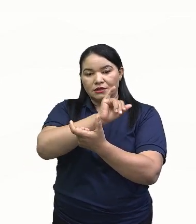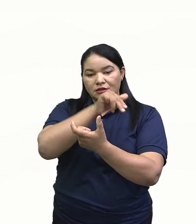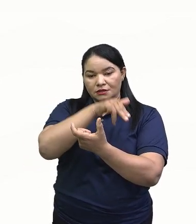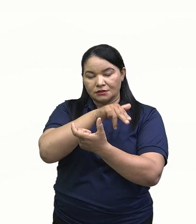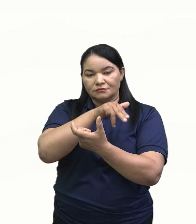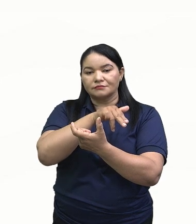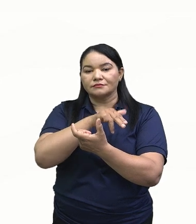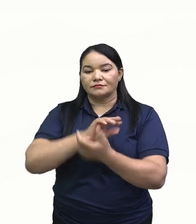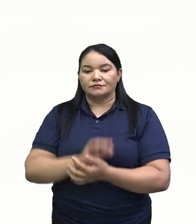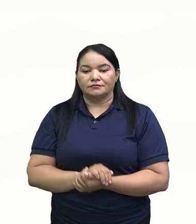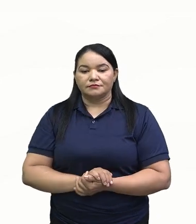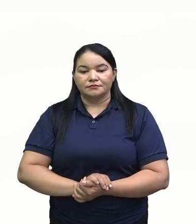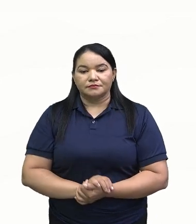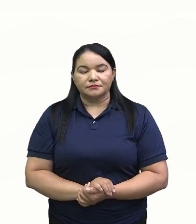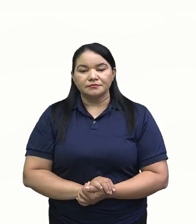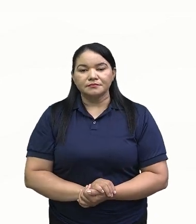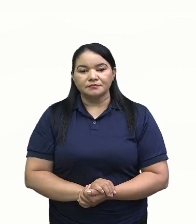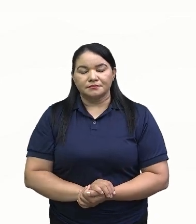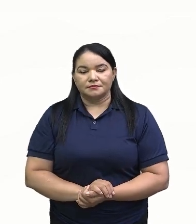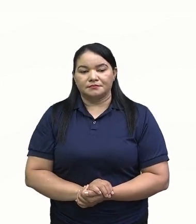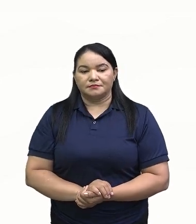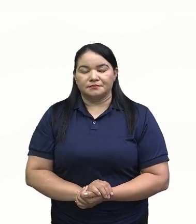prefixo. Perceberam?